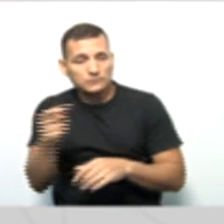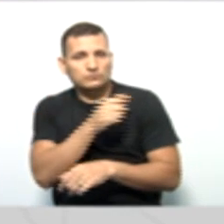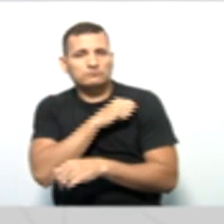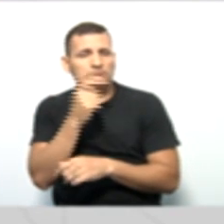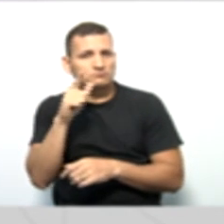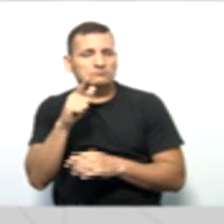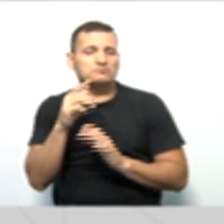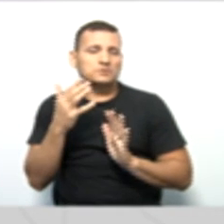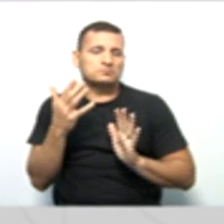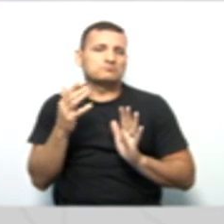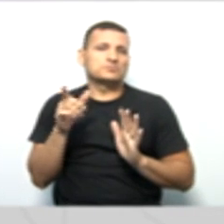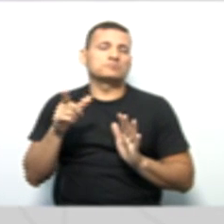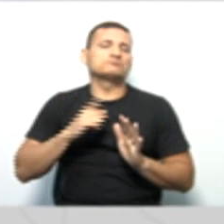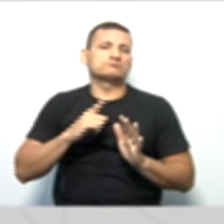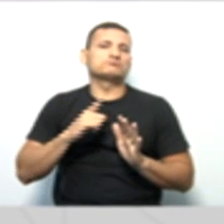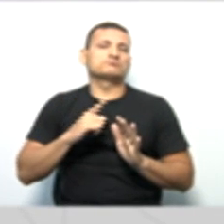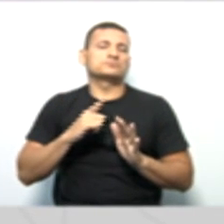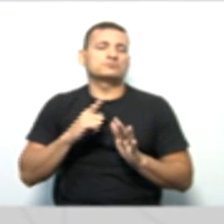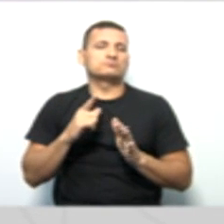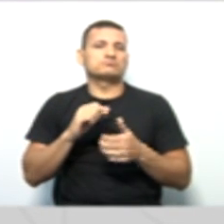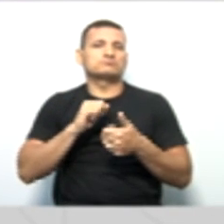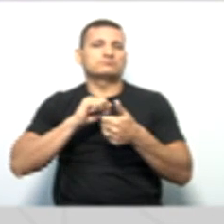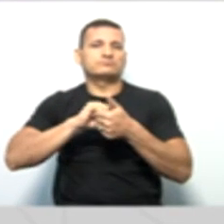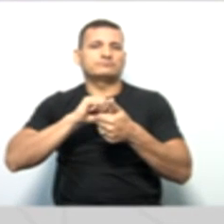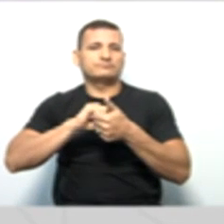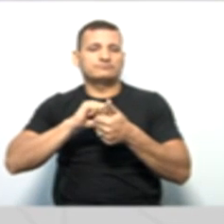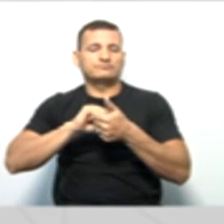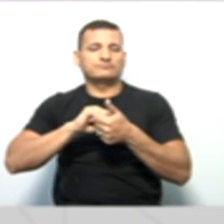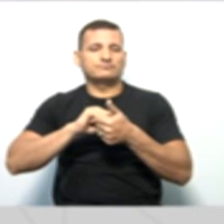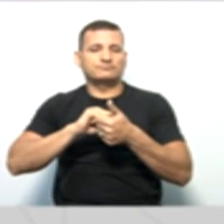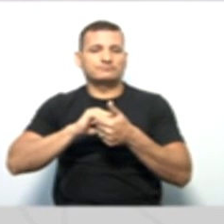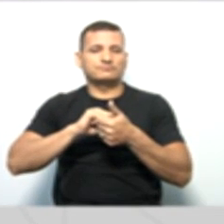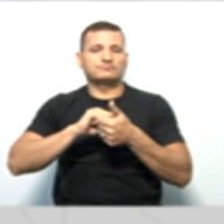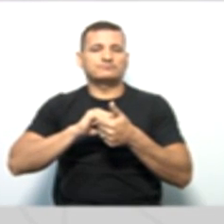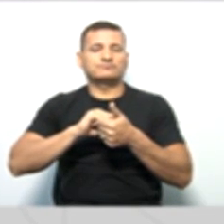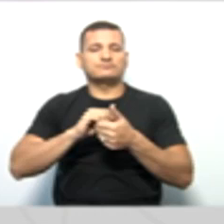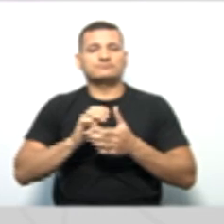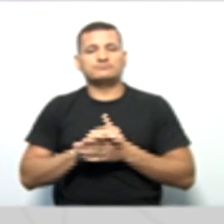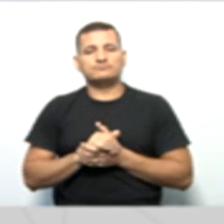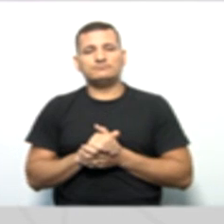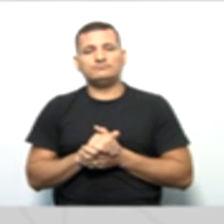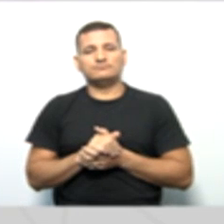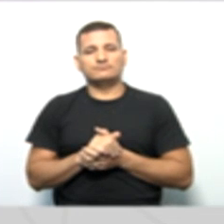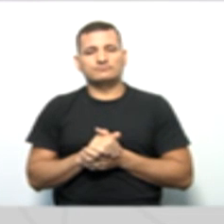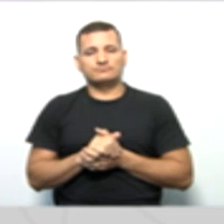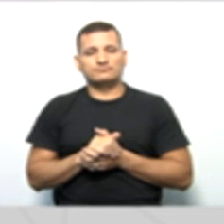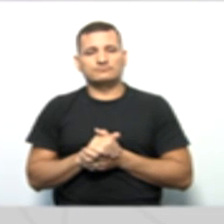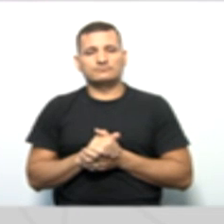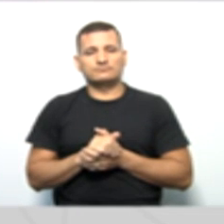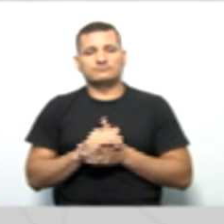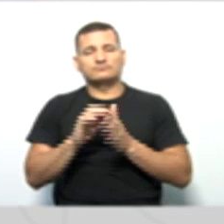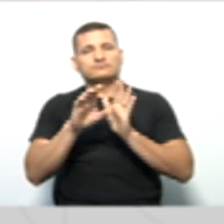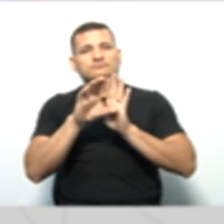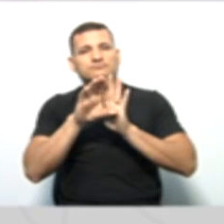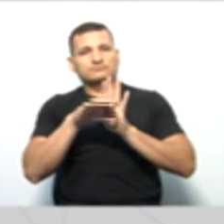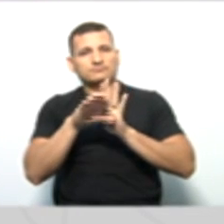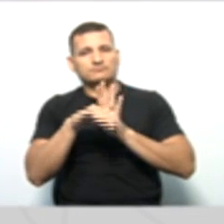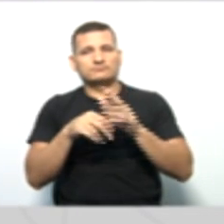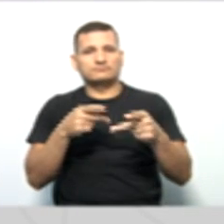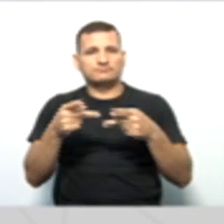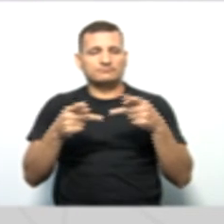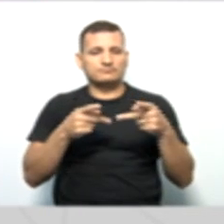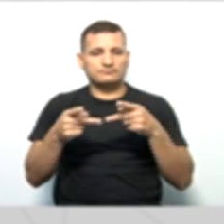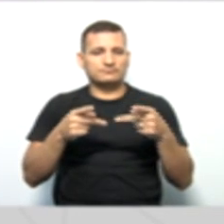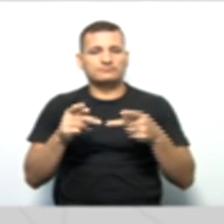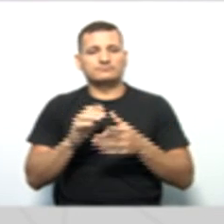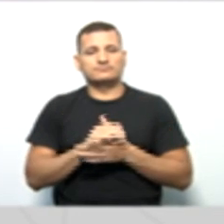tem suportabilidade, esse meu sistema, tá? Atributo de qualidade aí. Gente, ó, conceito de projetos, tá? Ó,